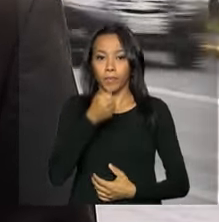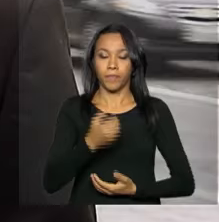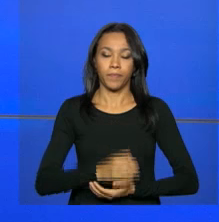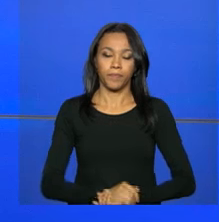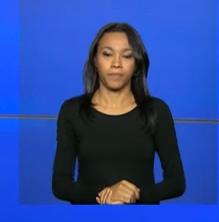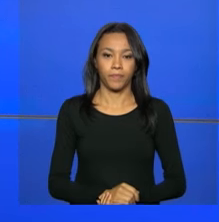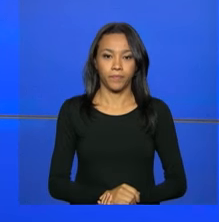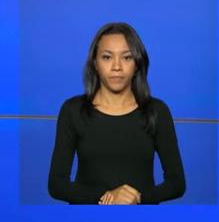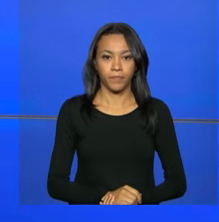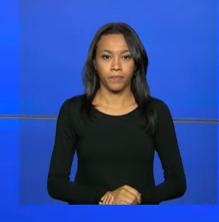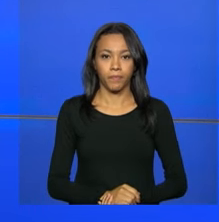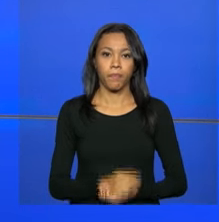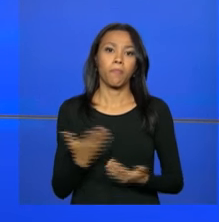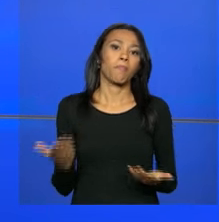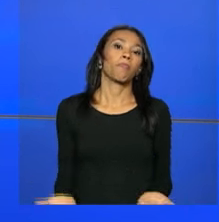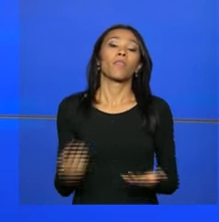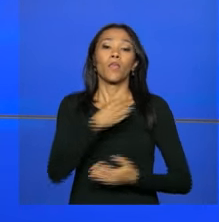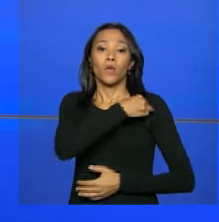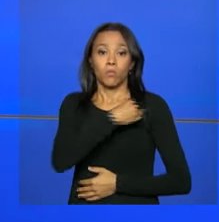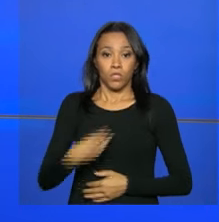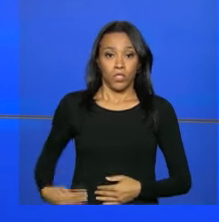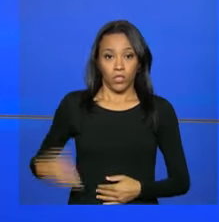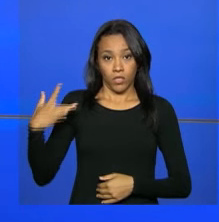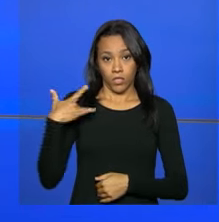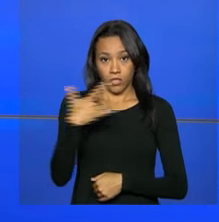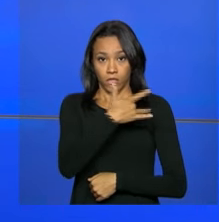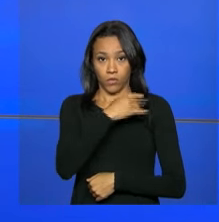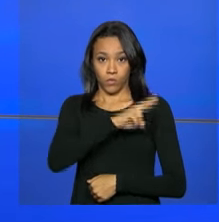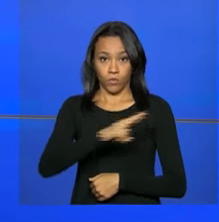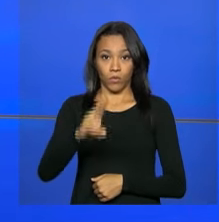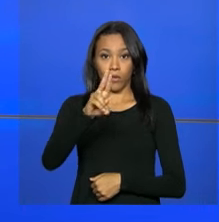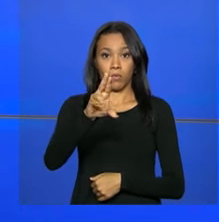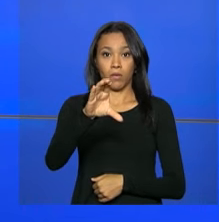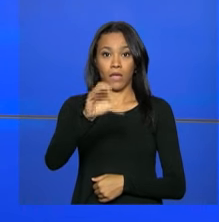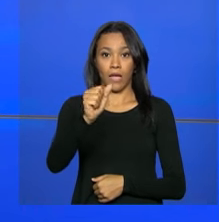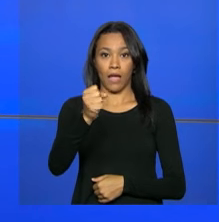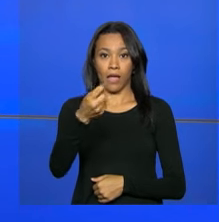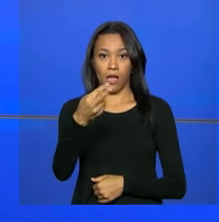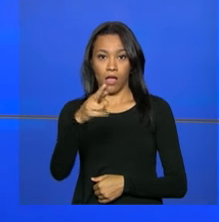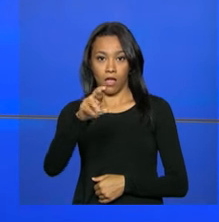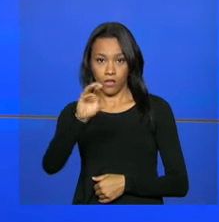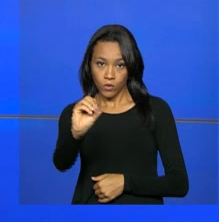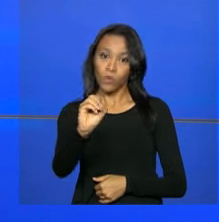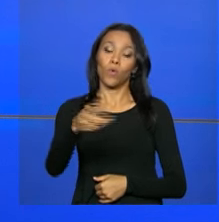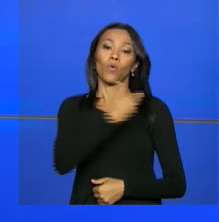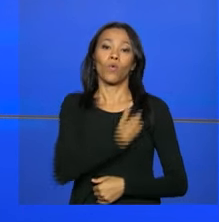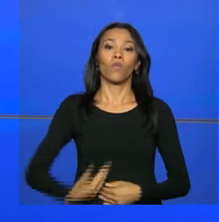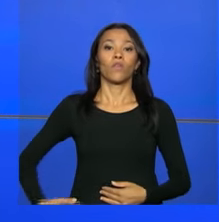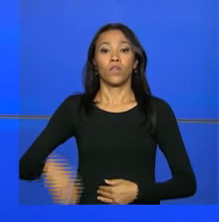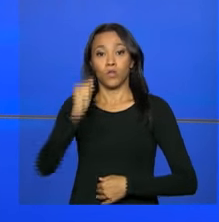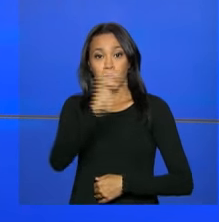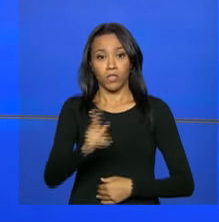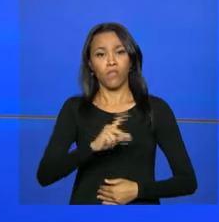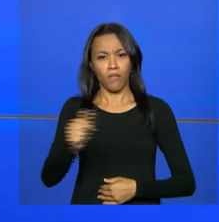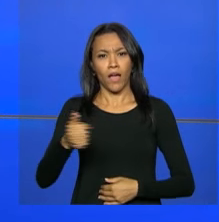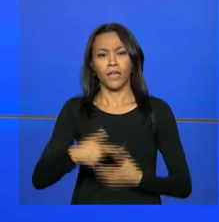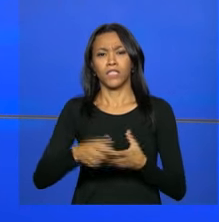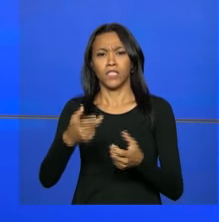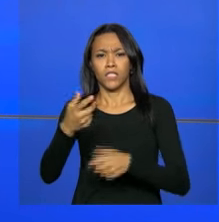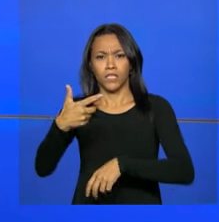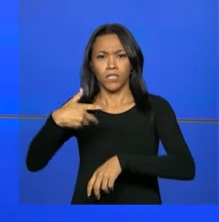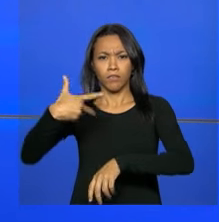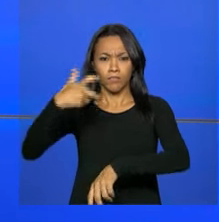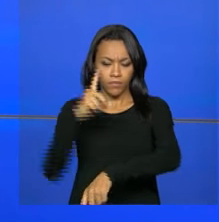Carandina. O ministro da Saúde, Marcelo Castro, afirmou que o governo brasileiro vai distribuir repelentes às